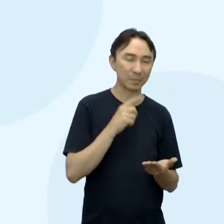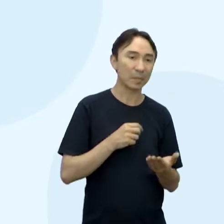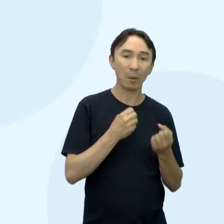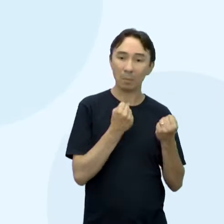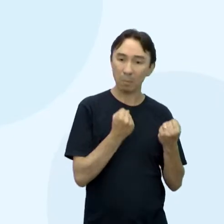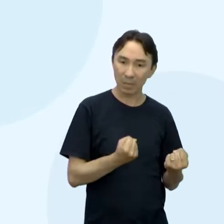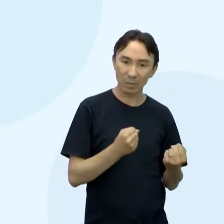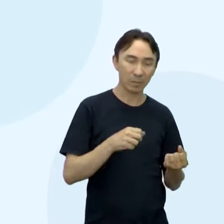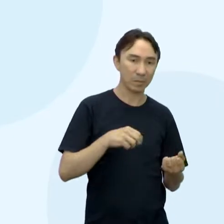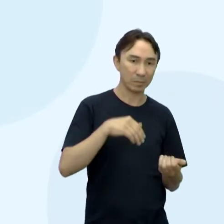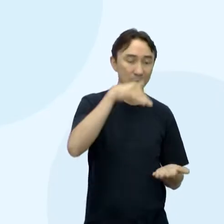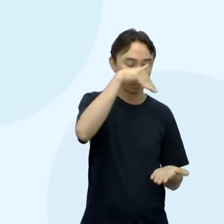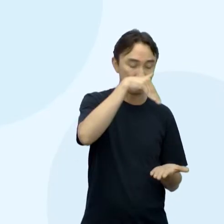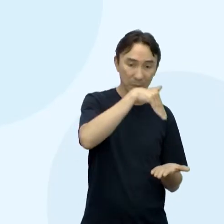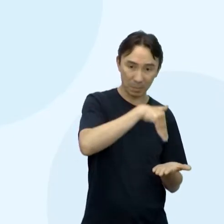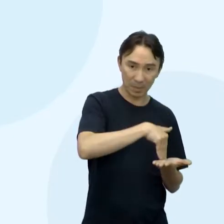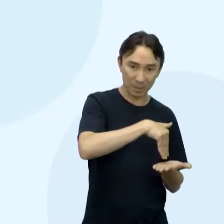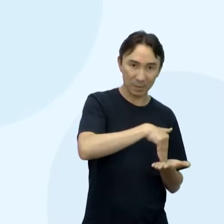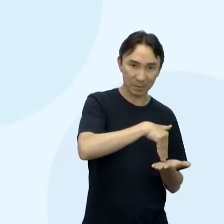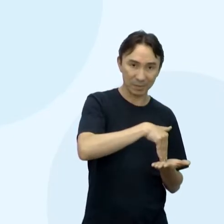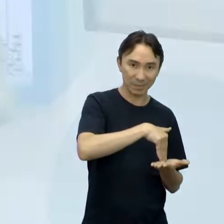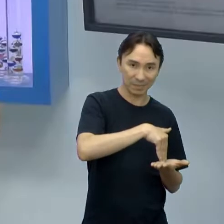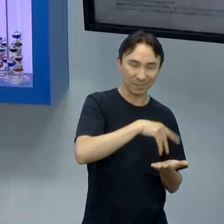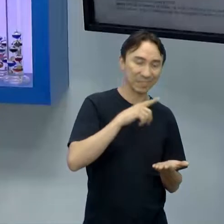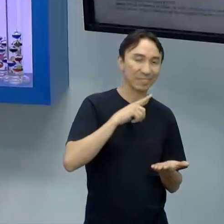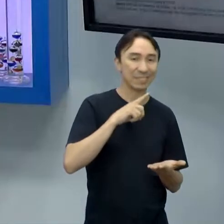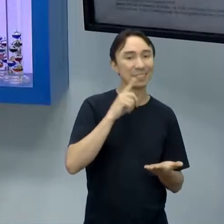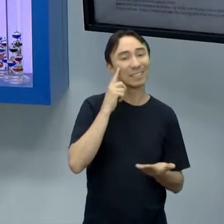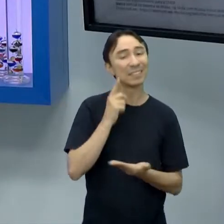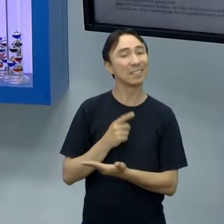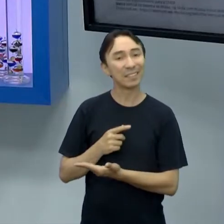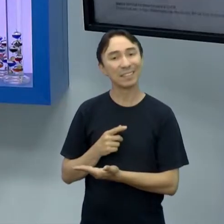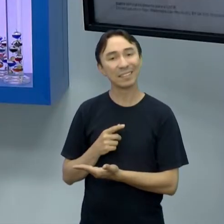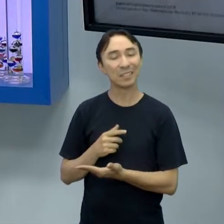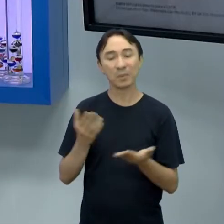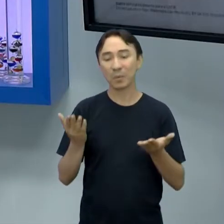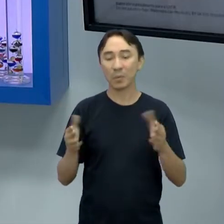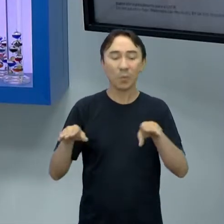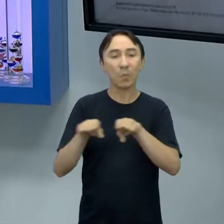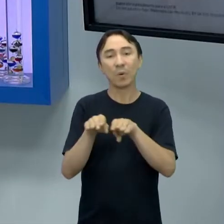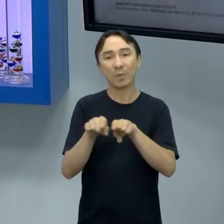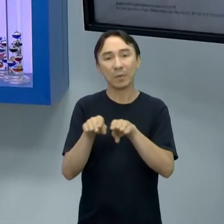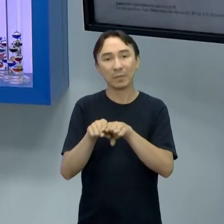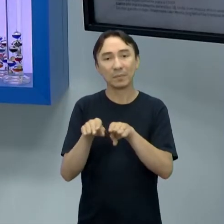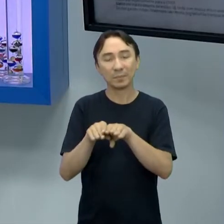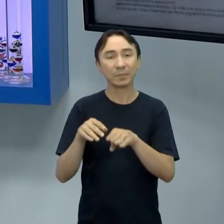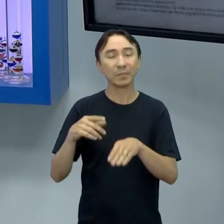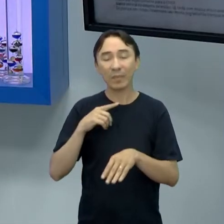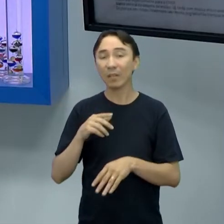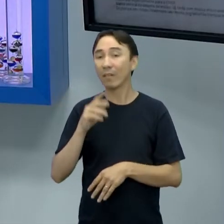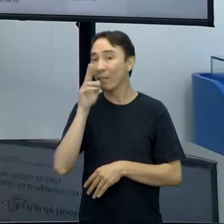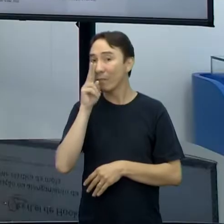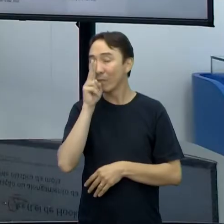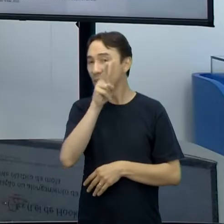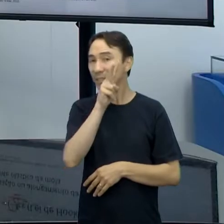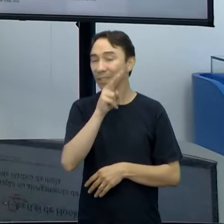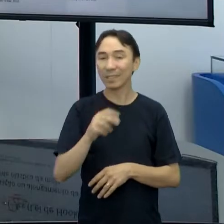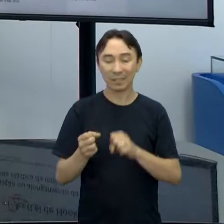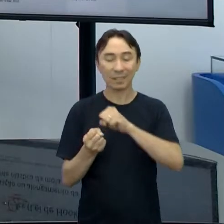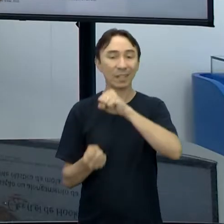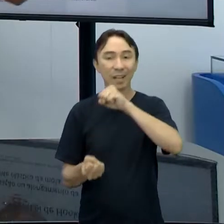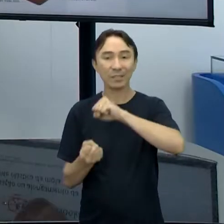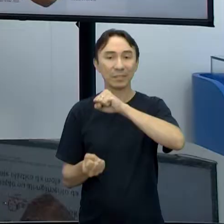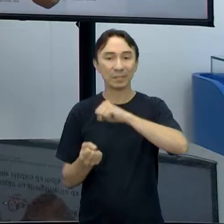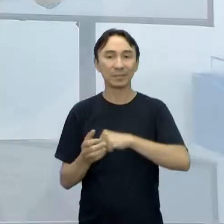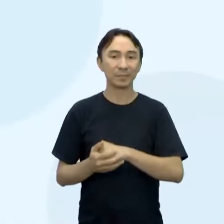Olha, Giba, como é que seria esse exemplo no seu experimento? No meu experimento, deixa eu colocar aqui para vocês. Seria